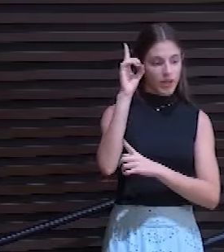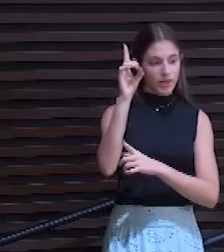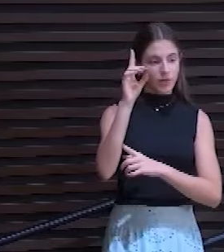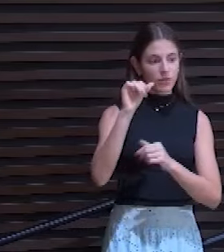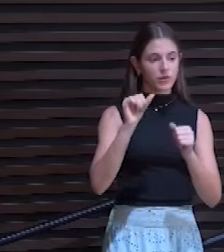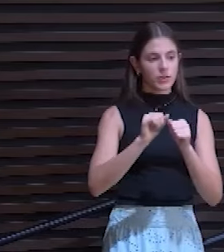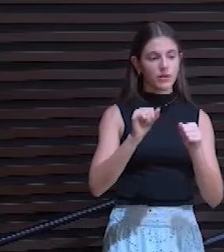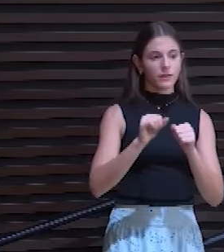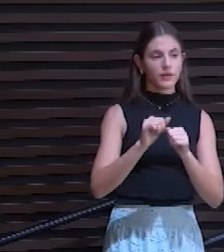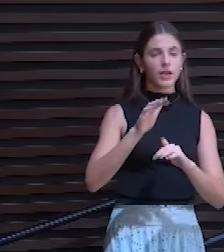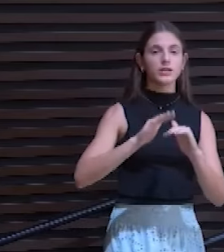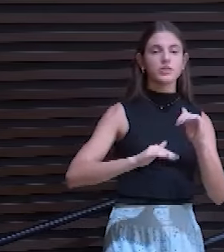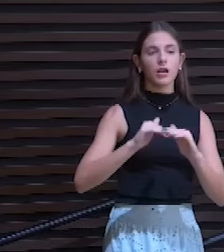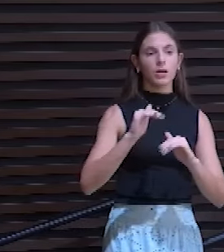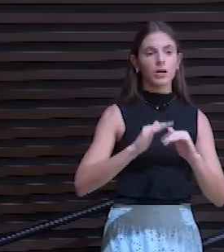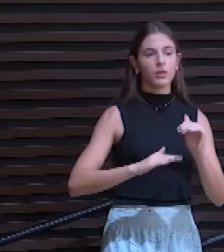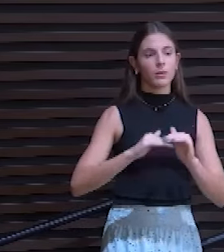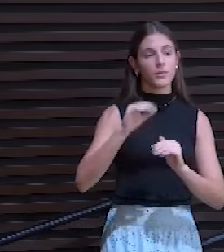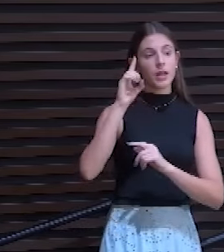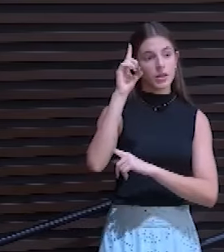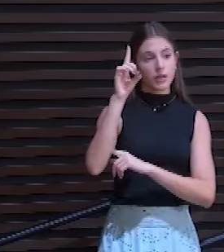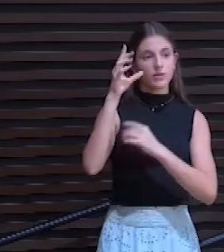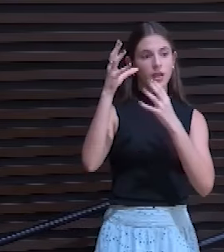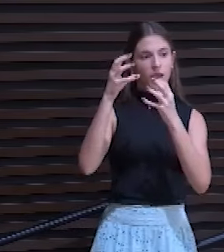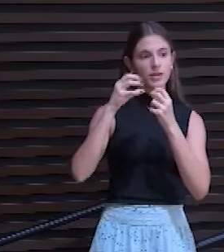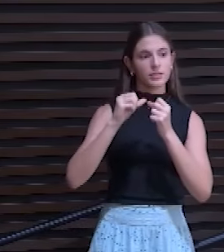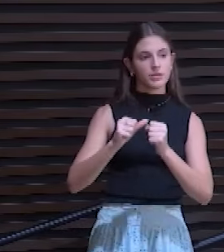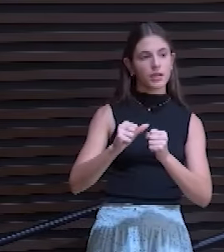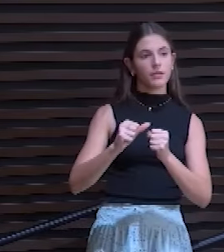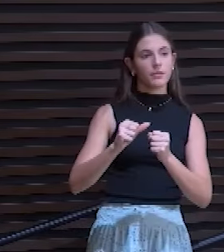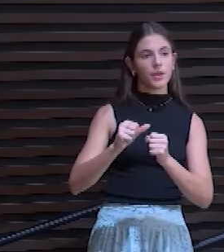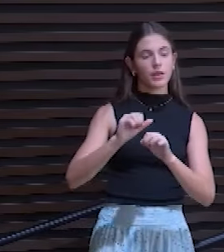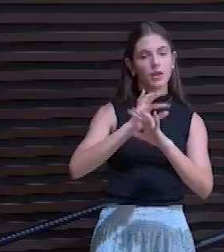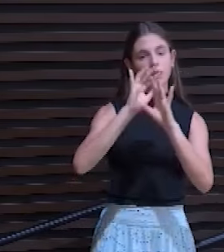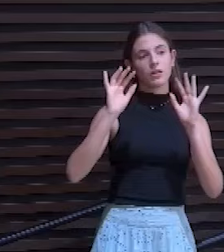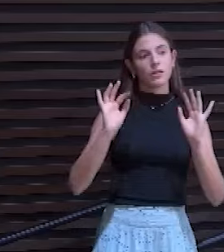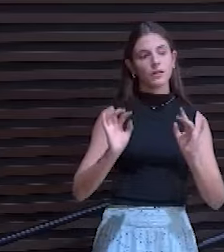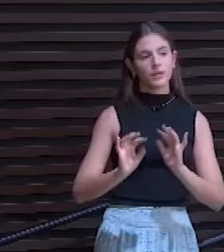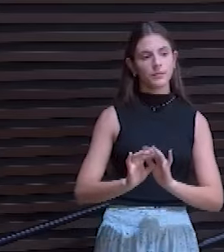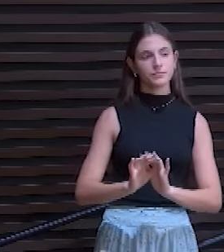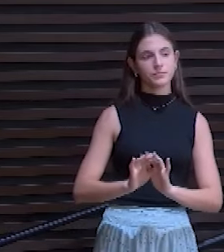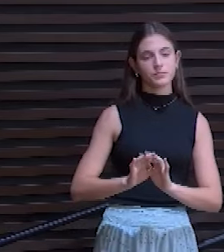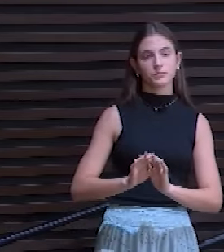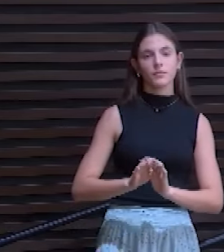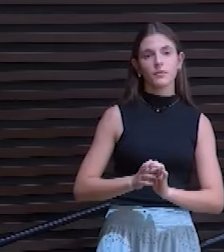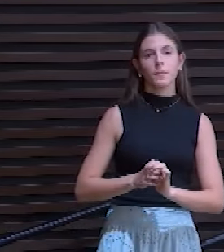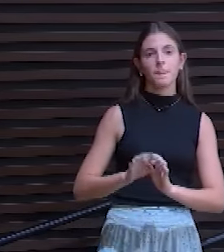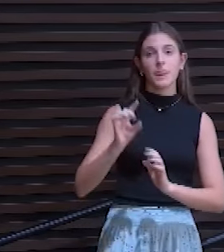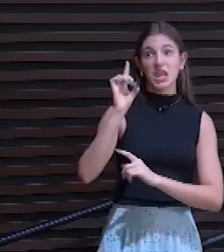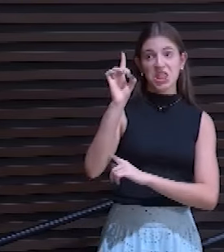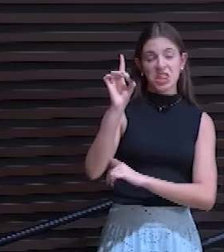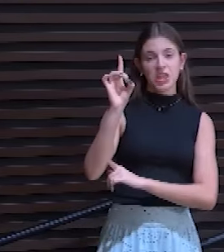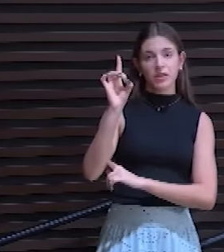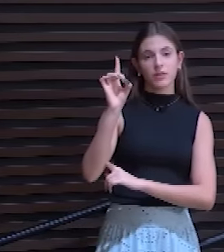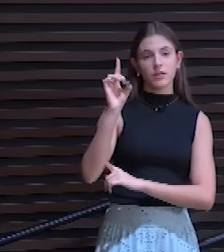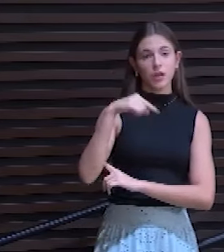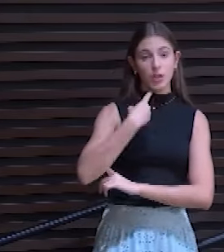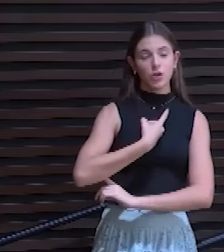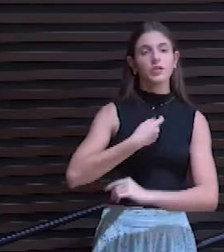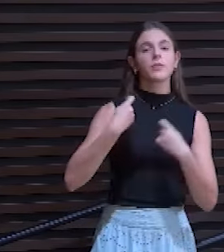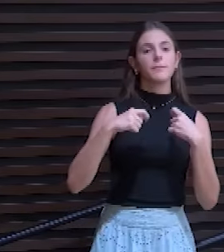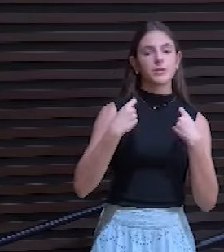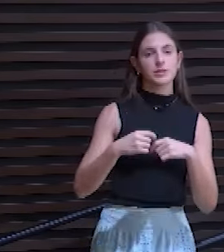É Deus quem recebe, quem é o recebedor da glória. Eles se sentem simplesmente gratos por